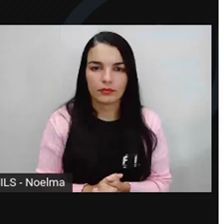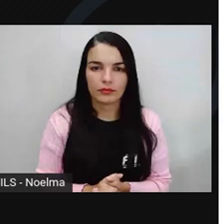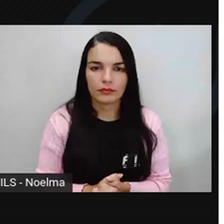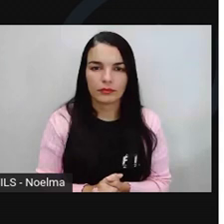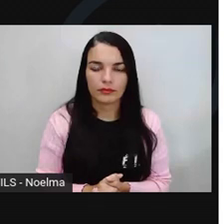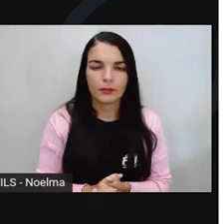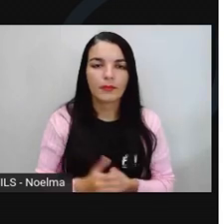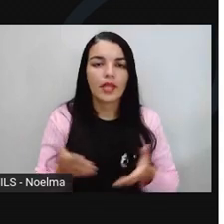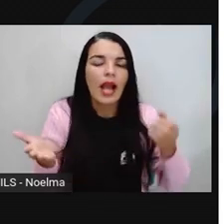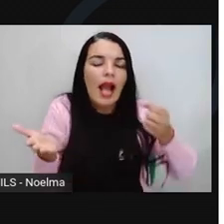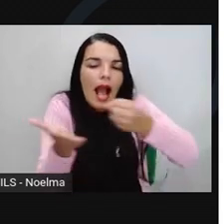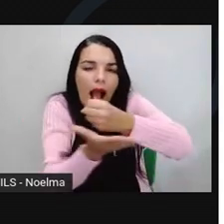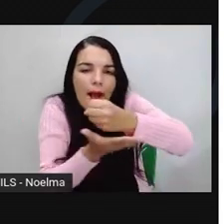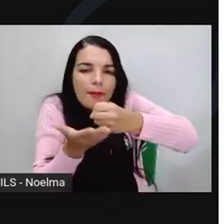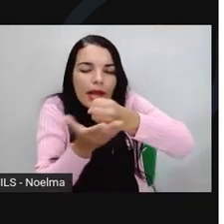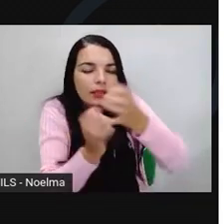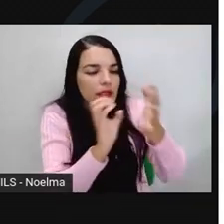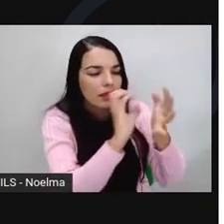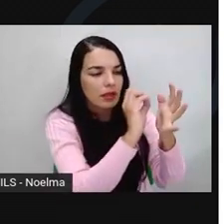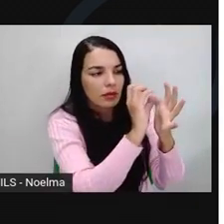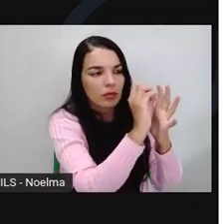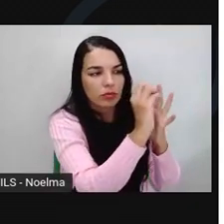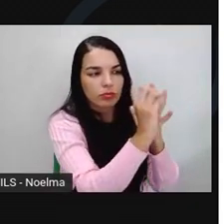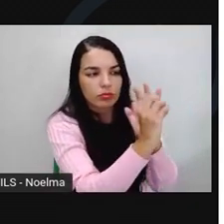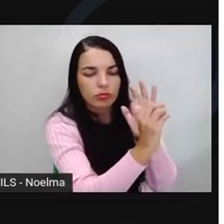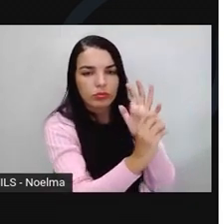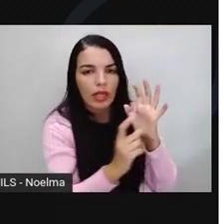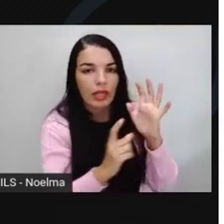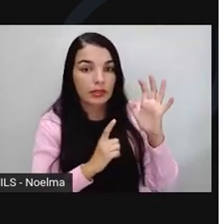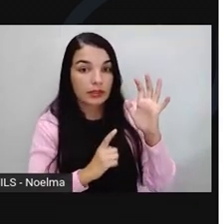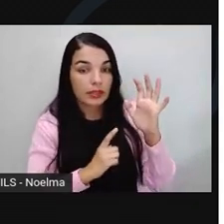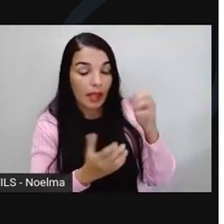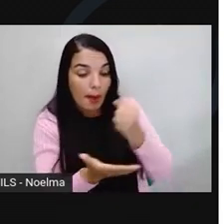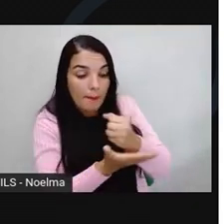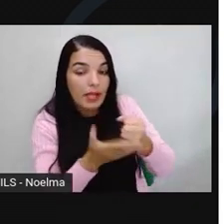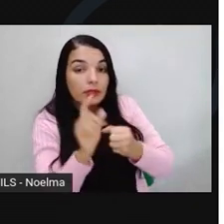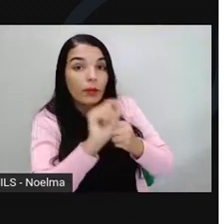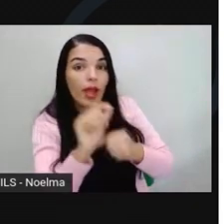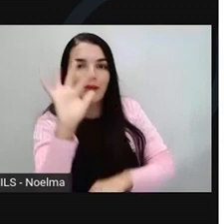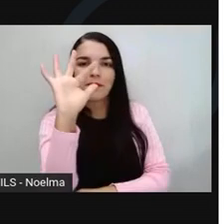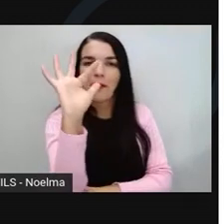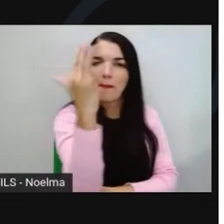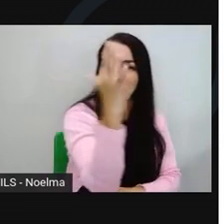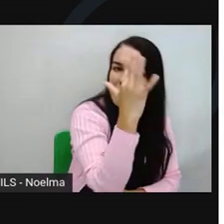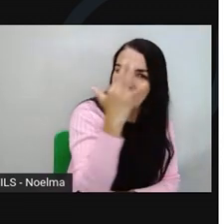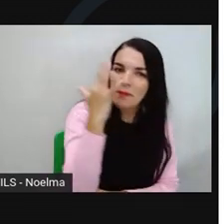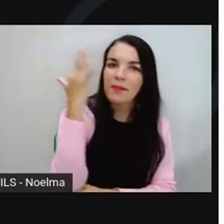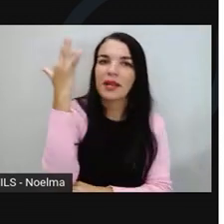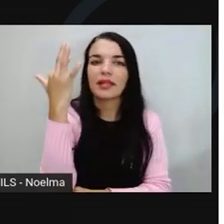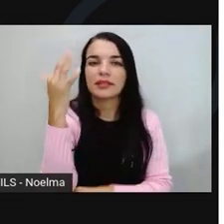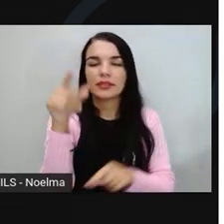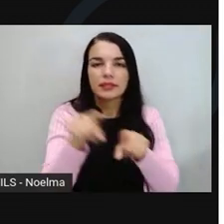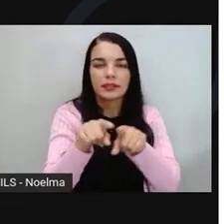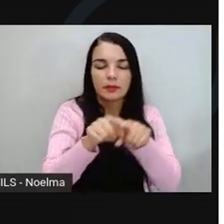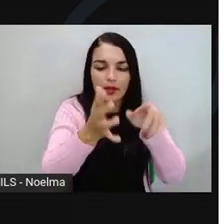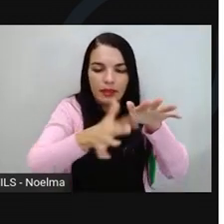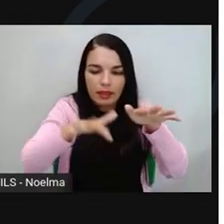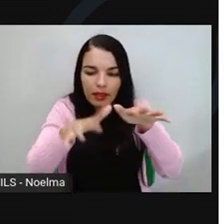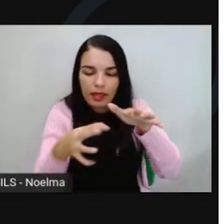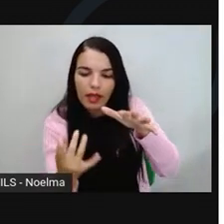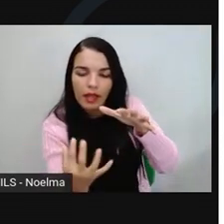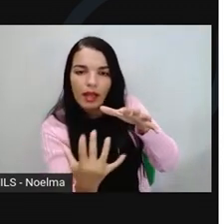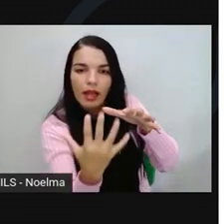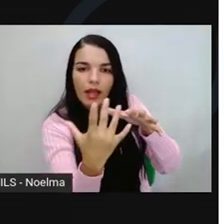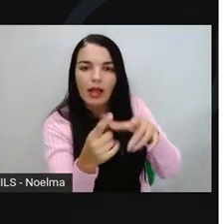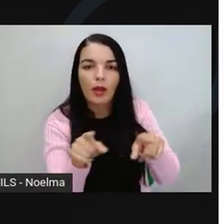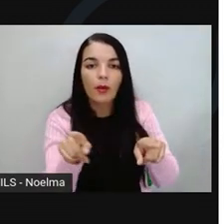A base de uma cadeia alimentar é composta por seres autotróficos, geralmente plantas e algas, que são conhecidos